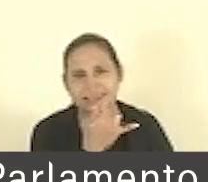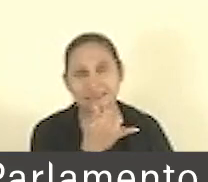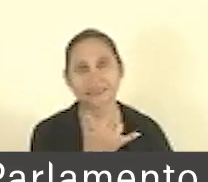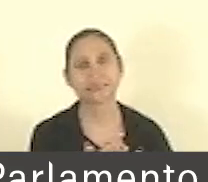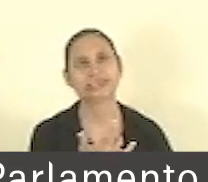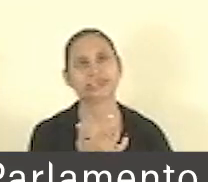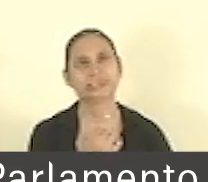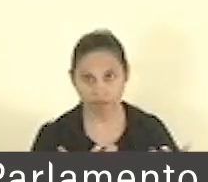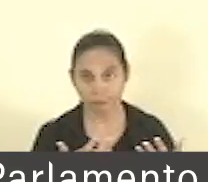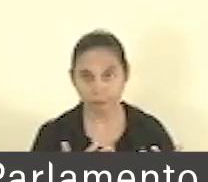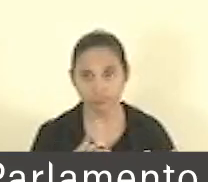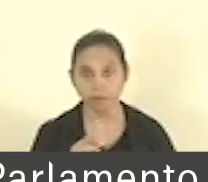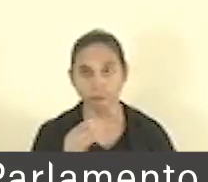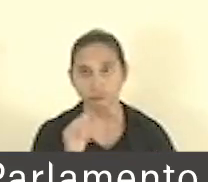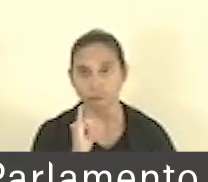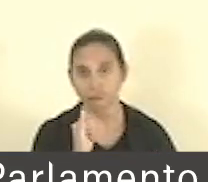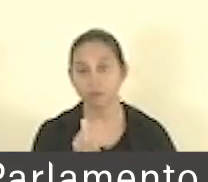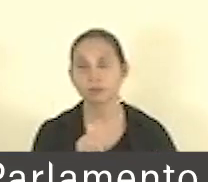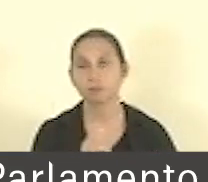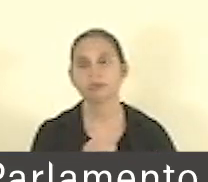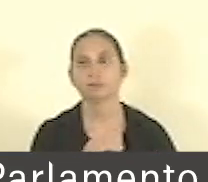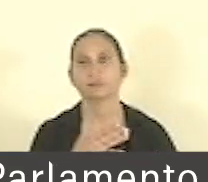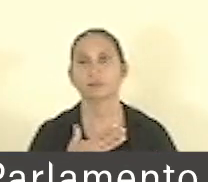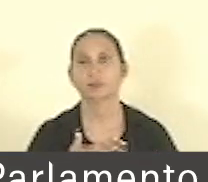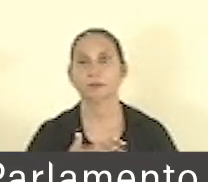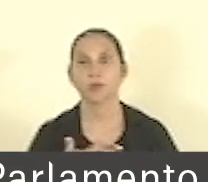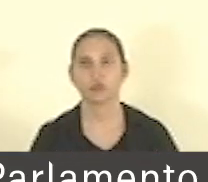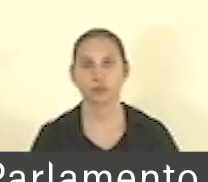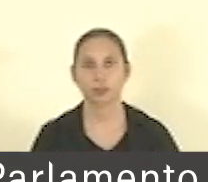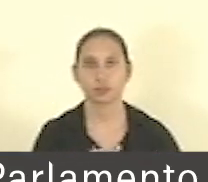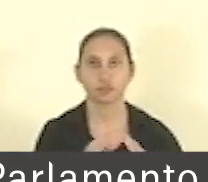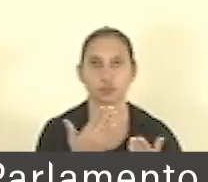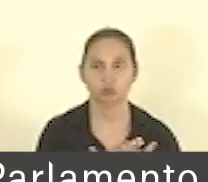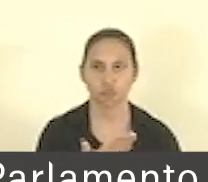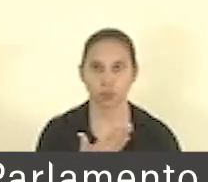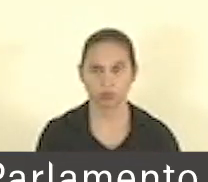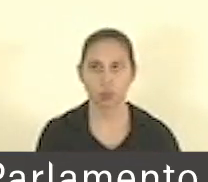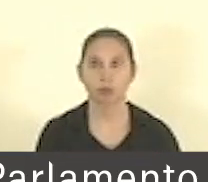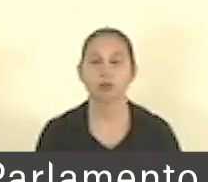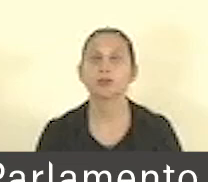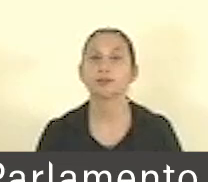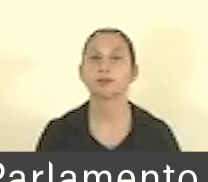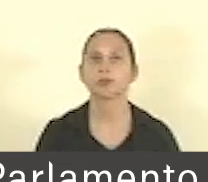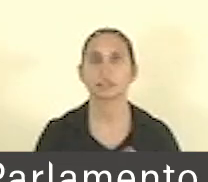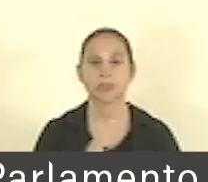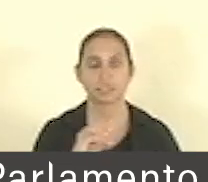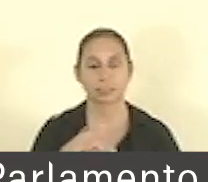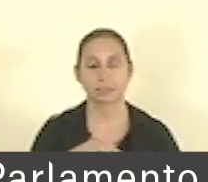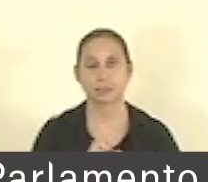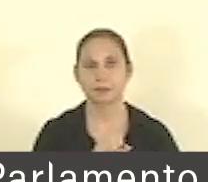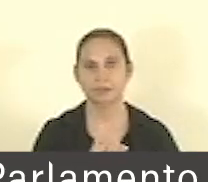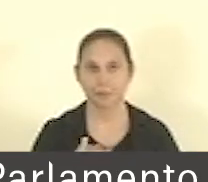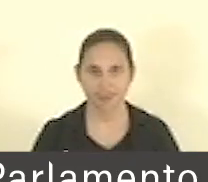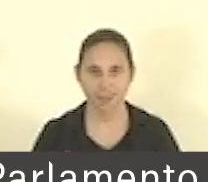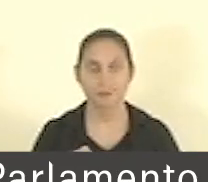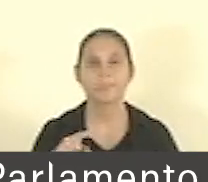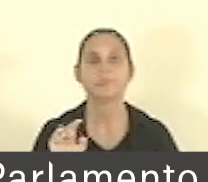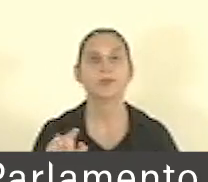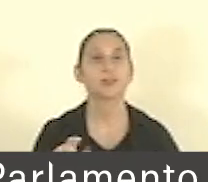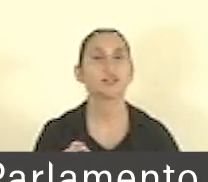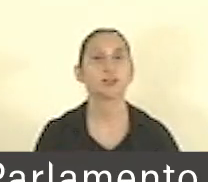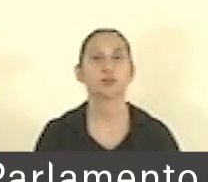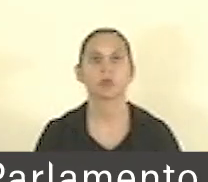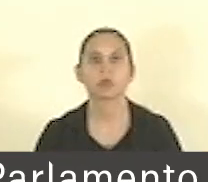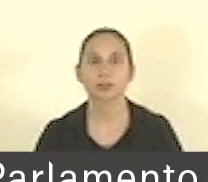muito desafio. Meu filho esteve na educação infantil do CMEI Zenaide. E ele foi